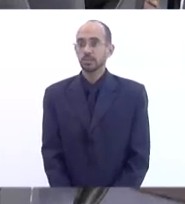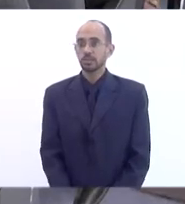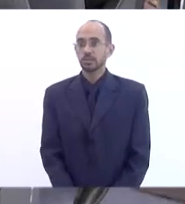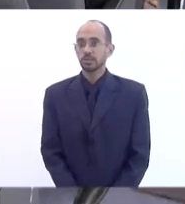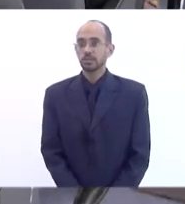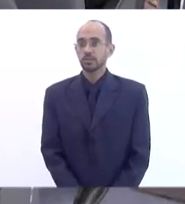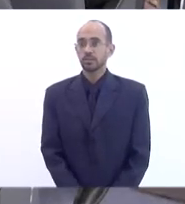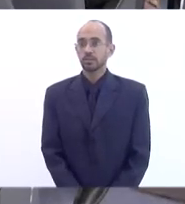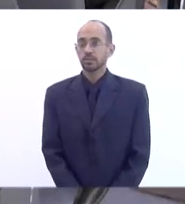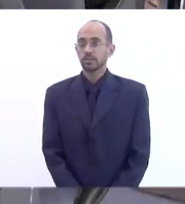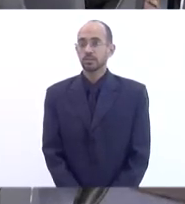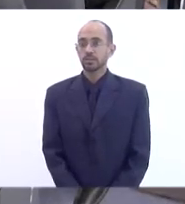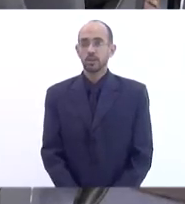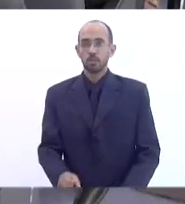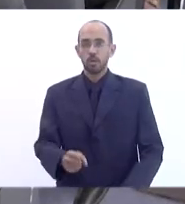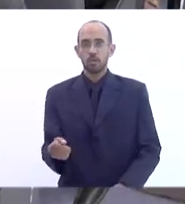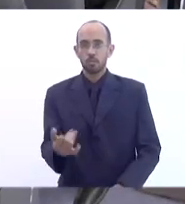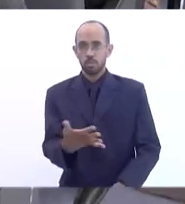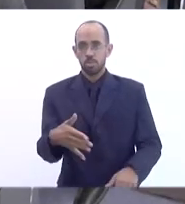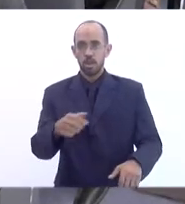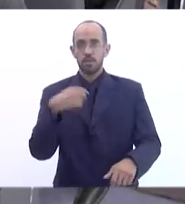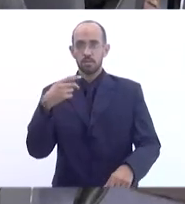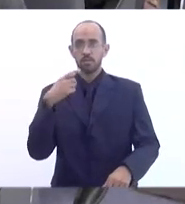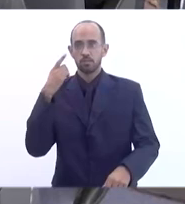número legal conforme